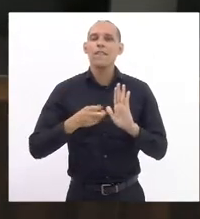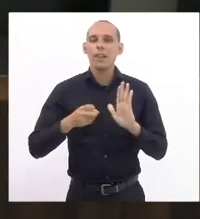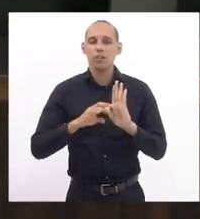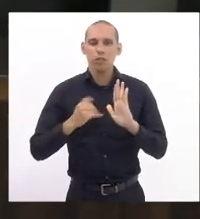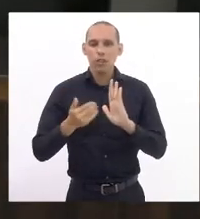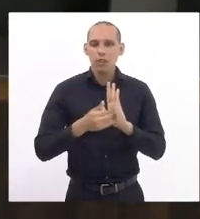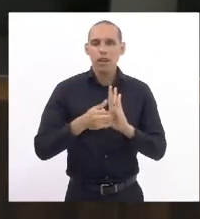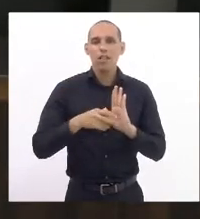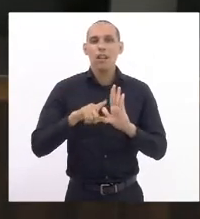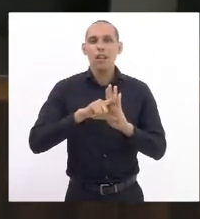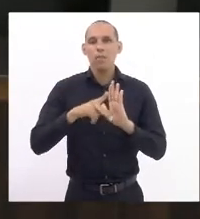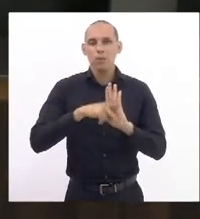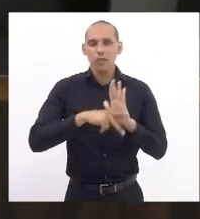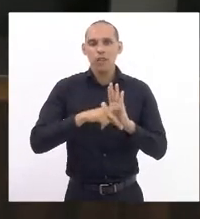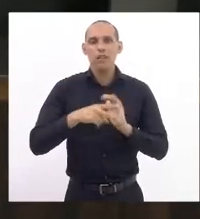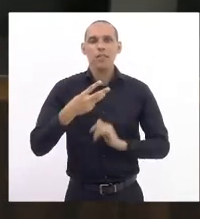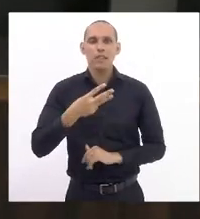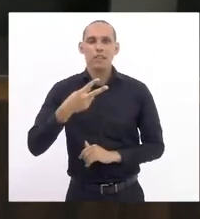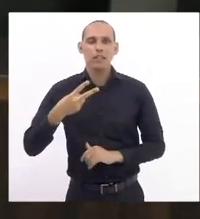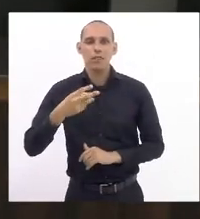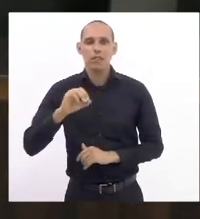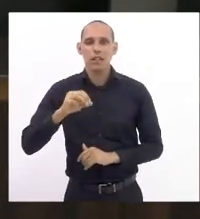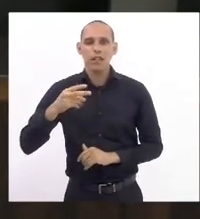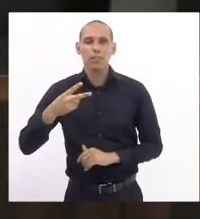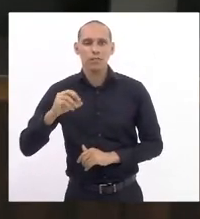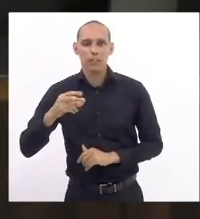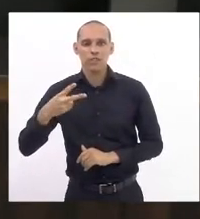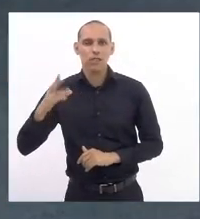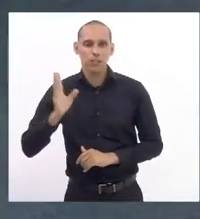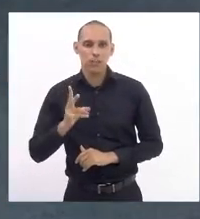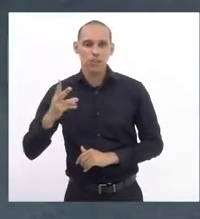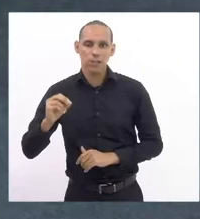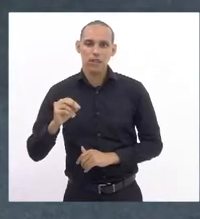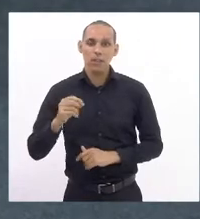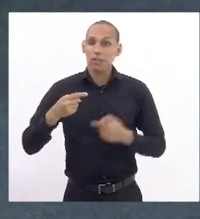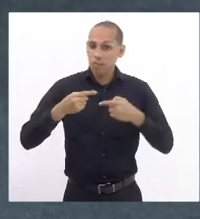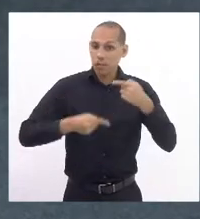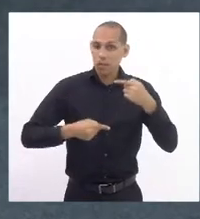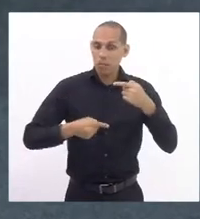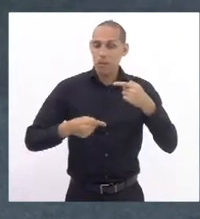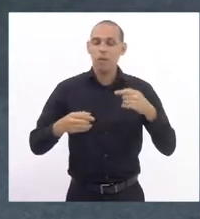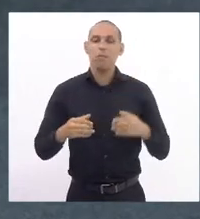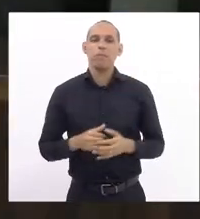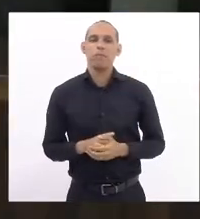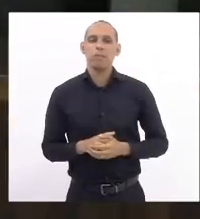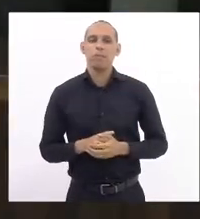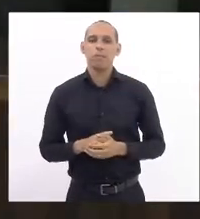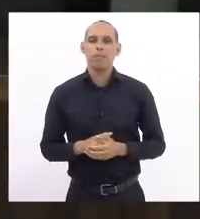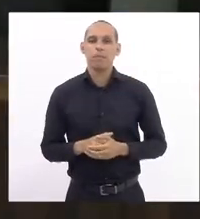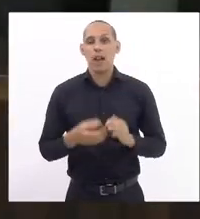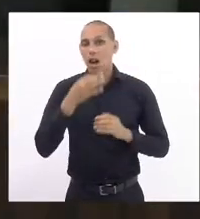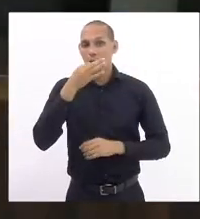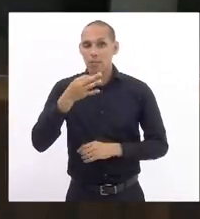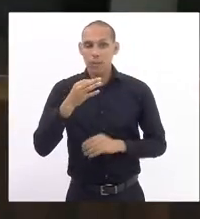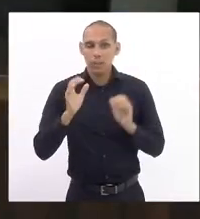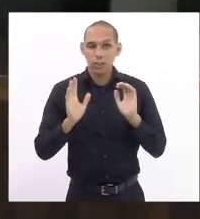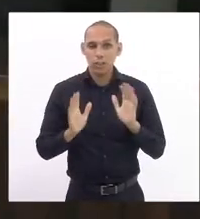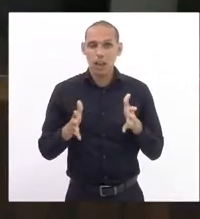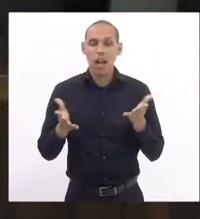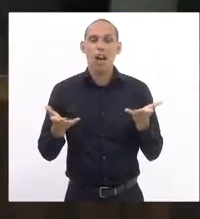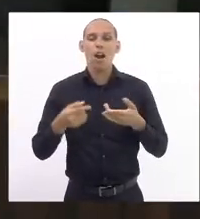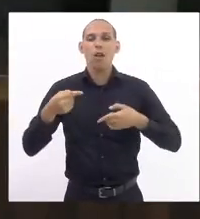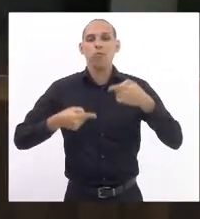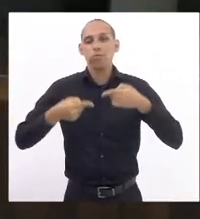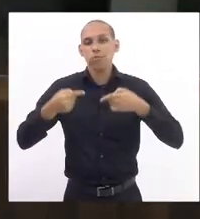de lei 3203, de 20. Qual é o parecer, deputado Marcelo? Pela derrubada, senhor presidente. Com o parecer emitido, em